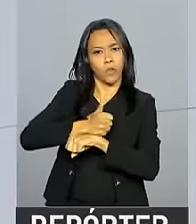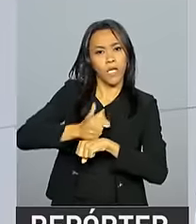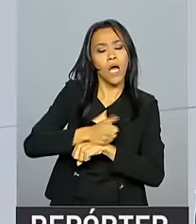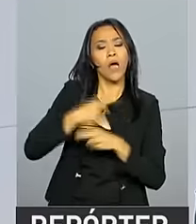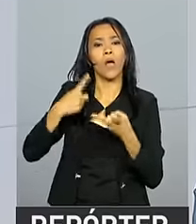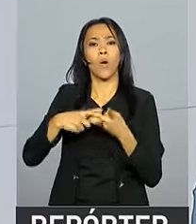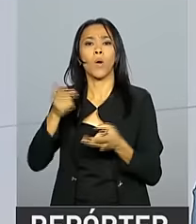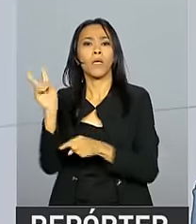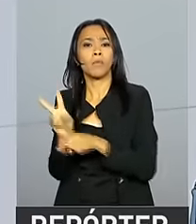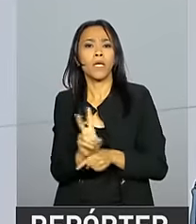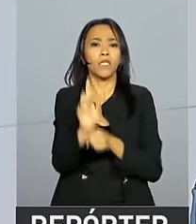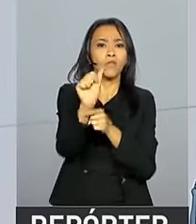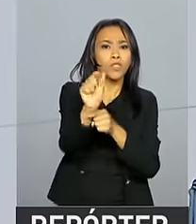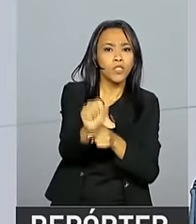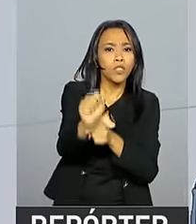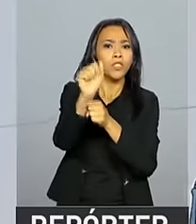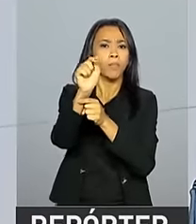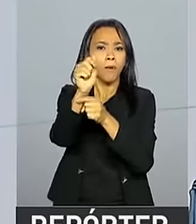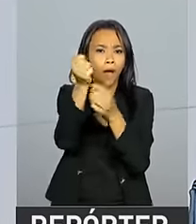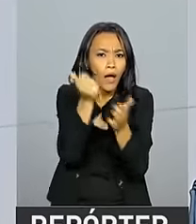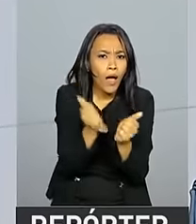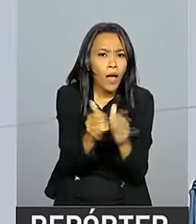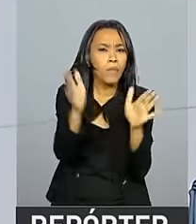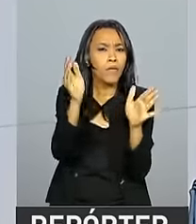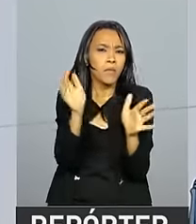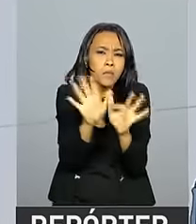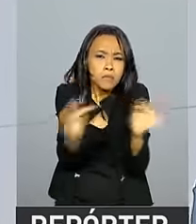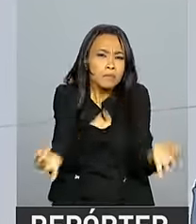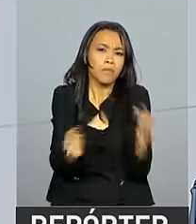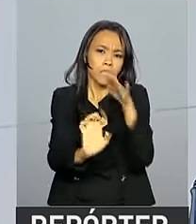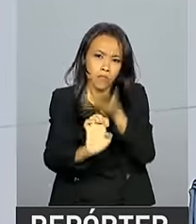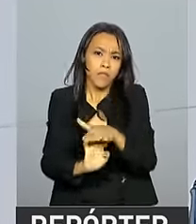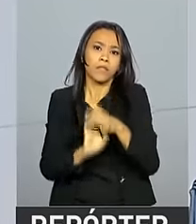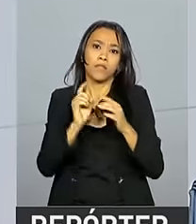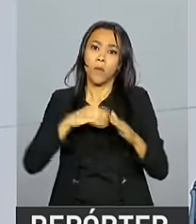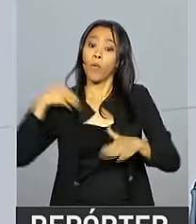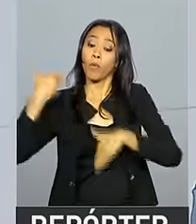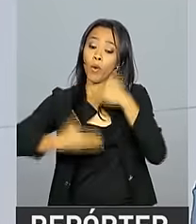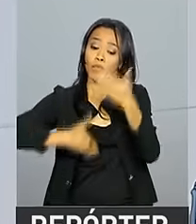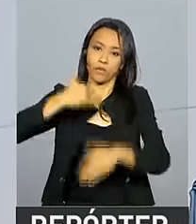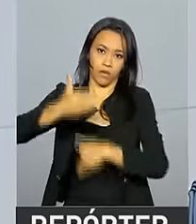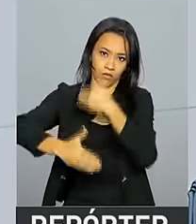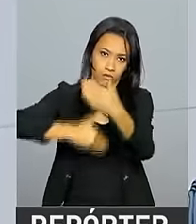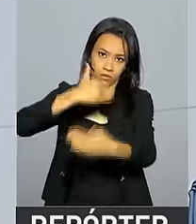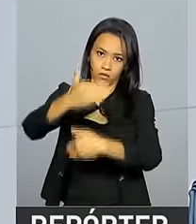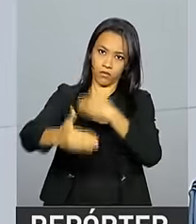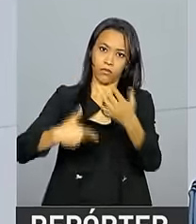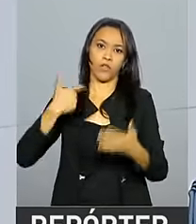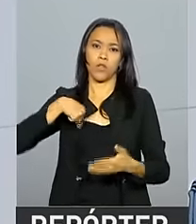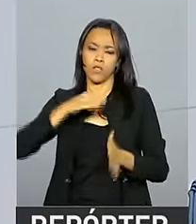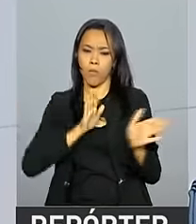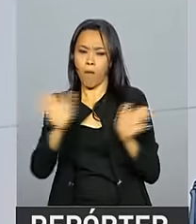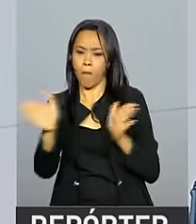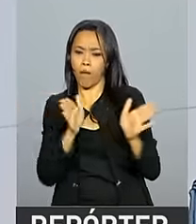para fazerem pequenos empreendimentos, para terem uma renda maior. Esse é um processo que nós estamos fazendo paralelo também ao Bolsa Família.